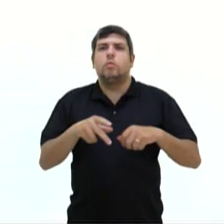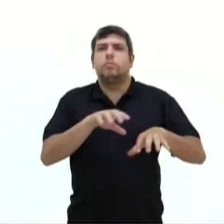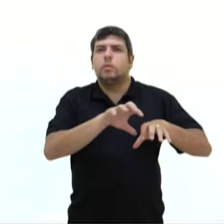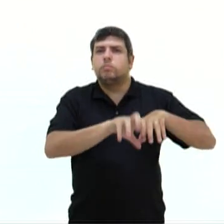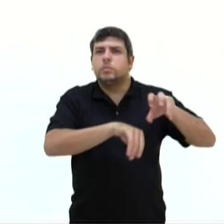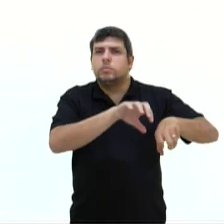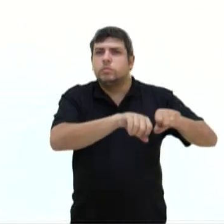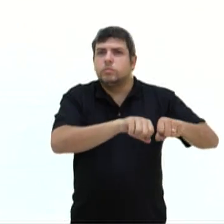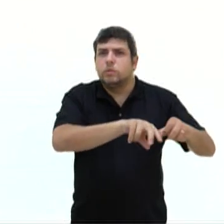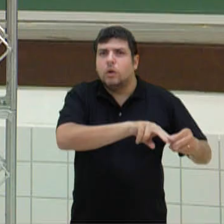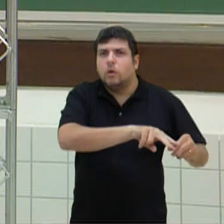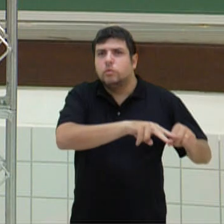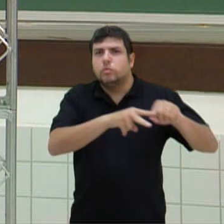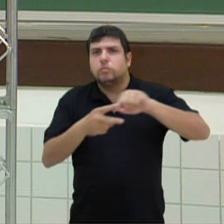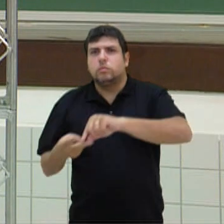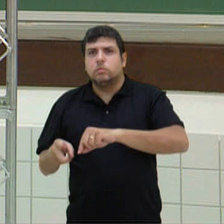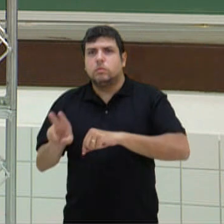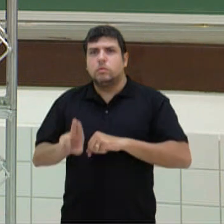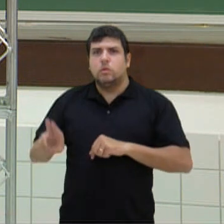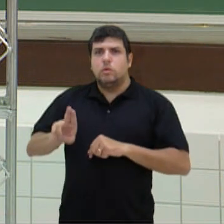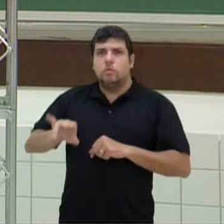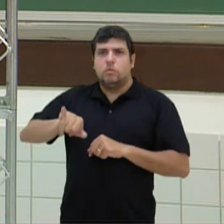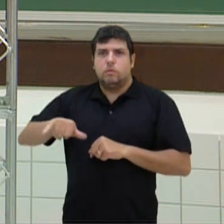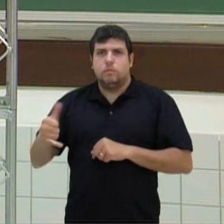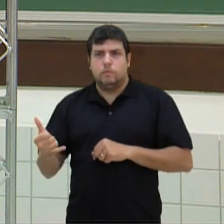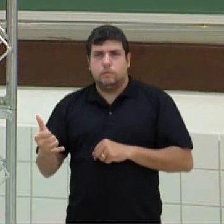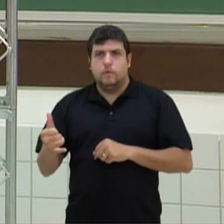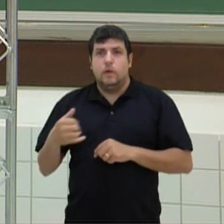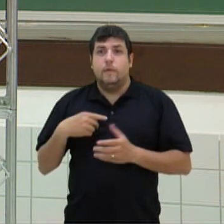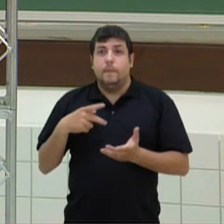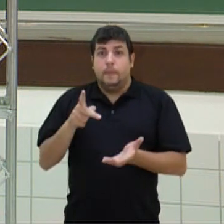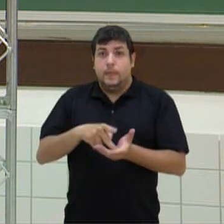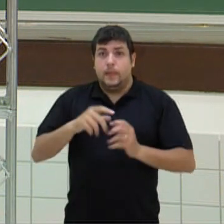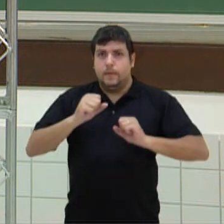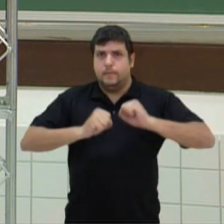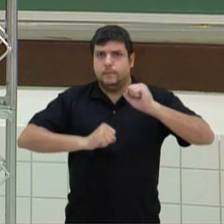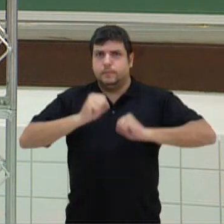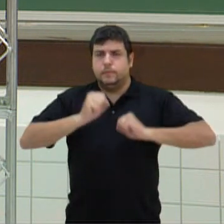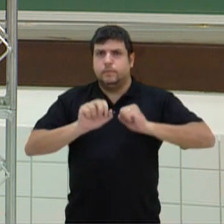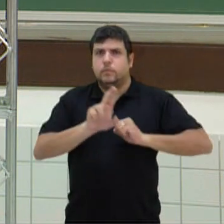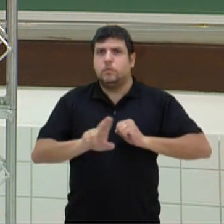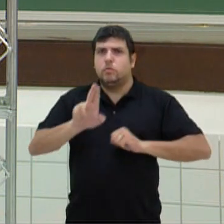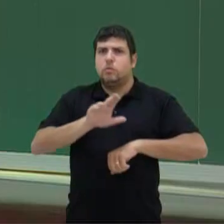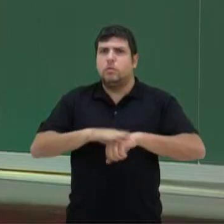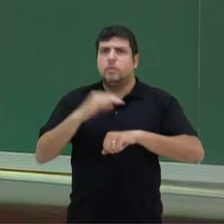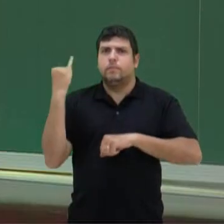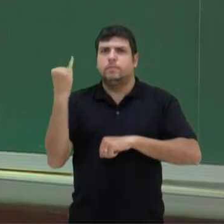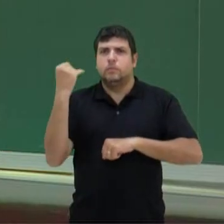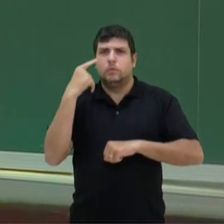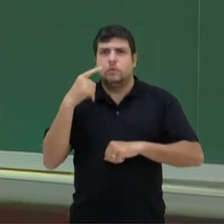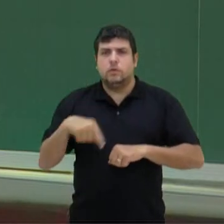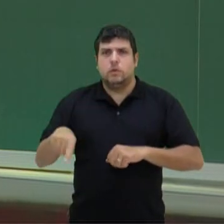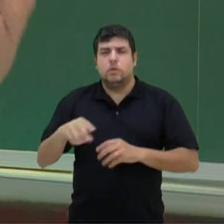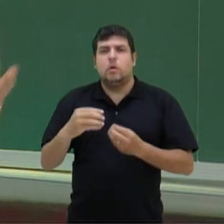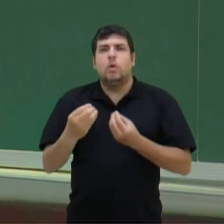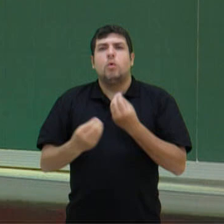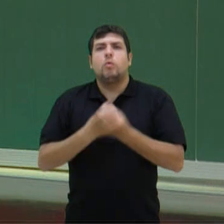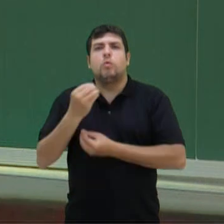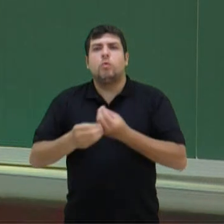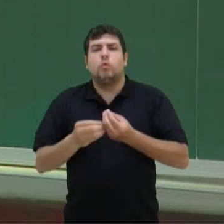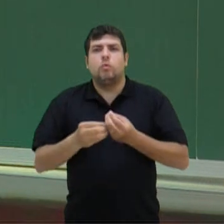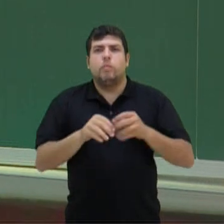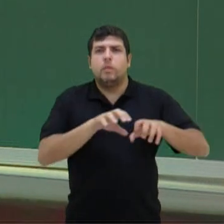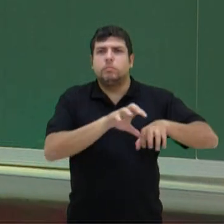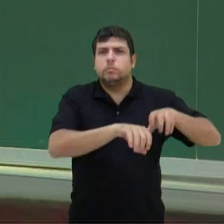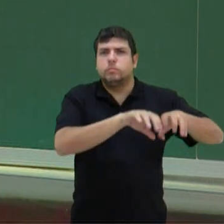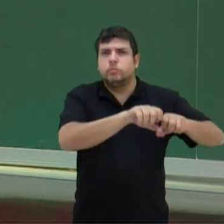reação química. É o cálculo, um dos mais importantes para a indústria, porque através dele a gente sabe quanto que o nosso insumo, o